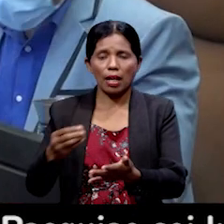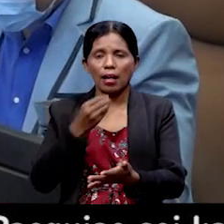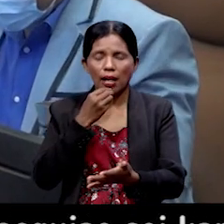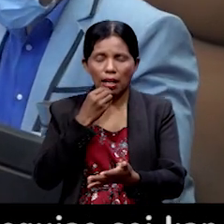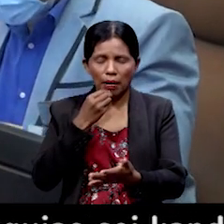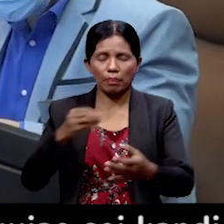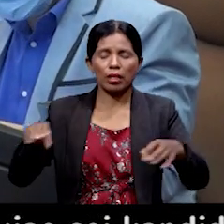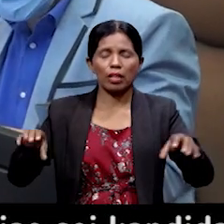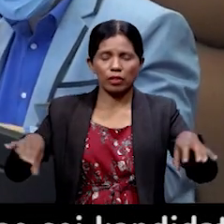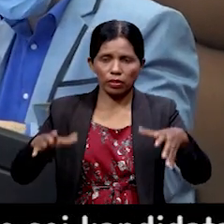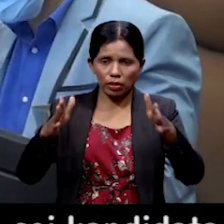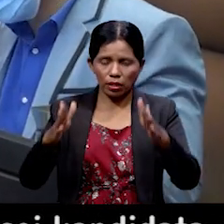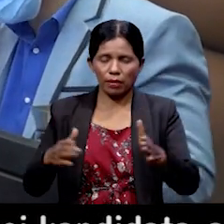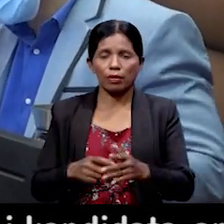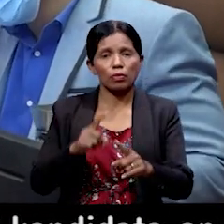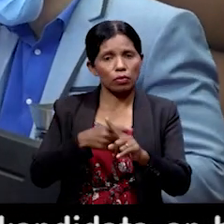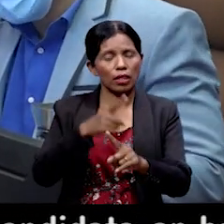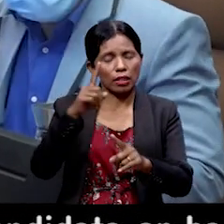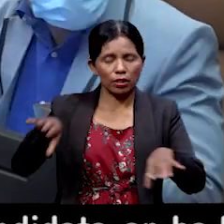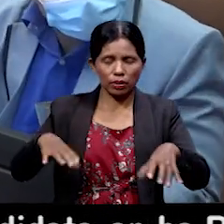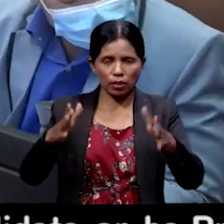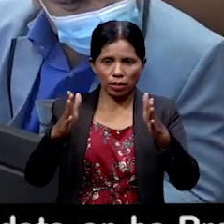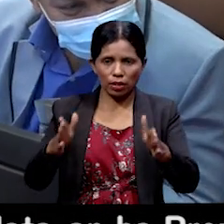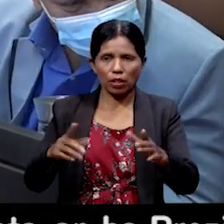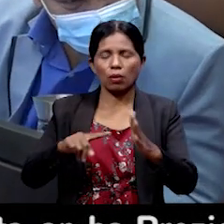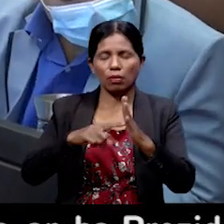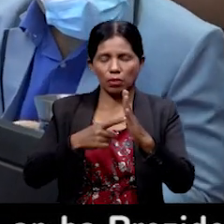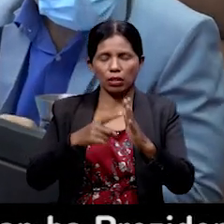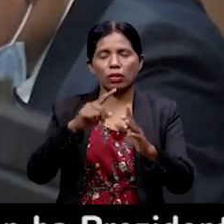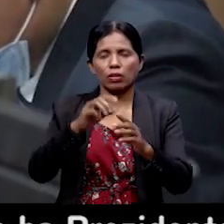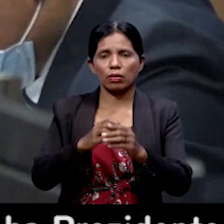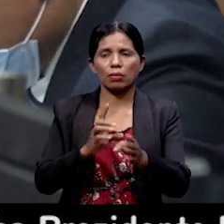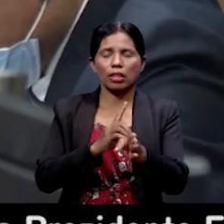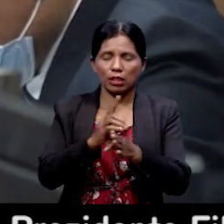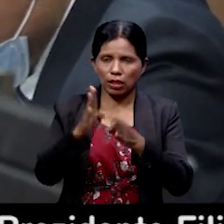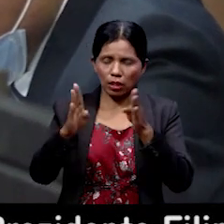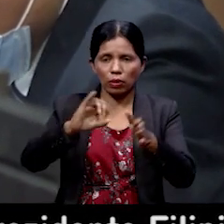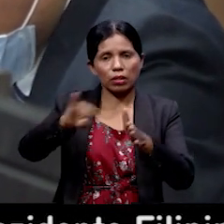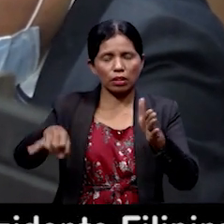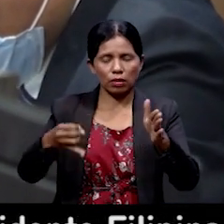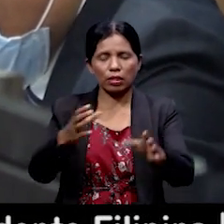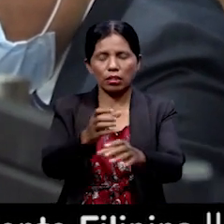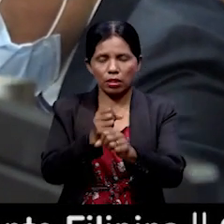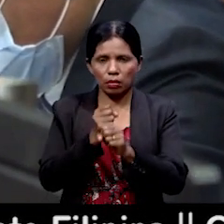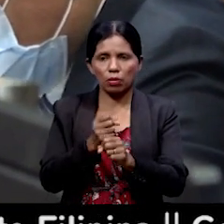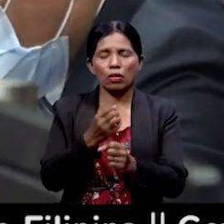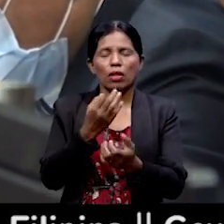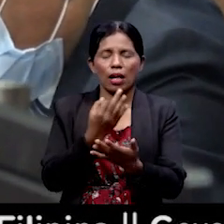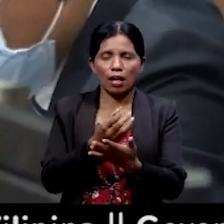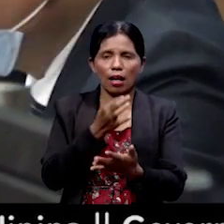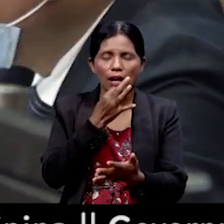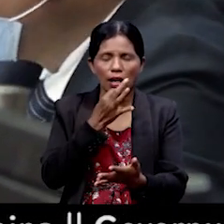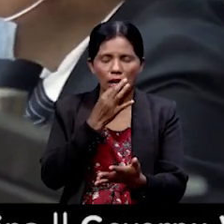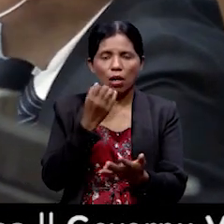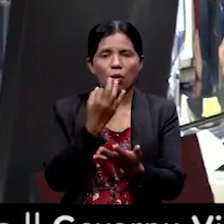cada fulang funcionário público Sira, hahu husi funcionário babain to diretor geral, seisimo cesta básica ho